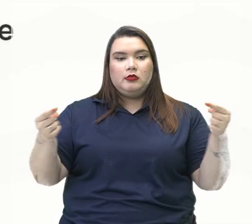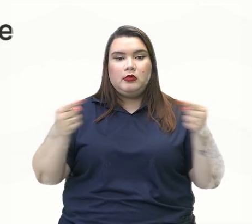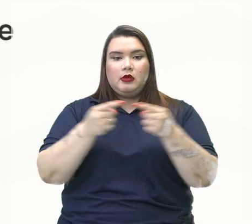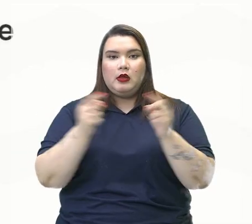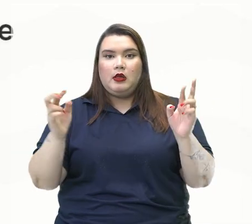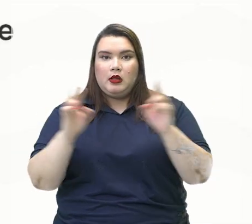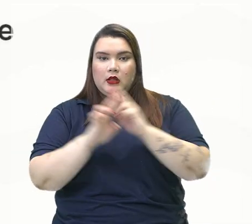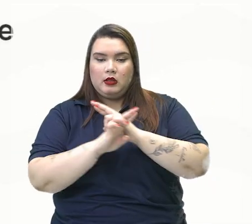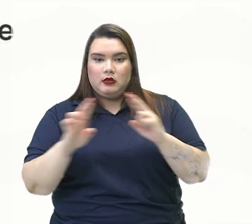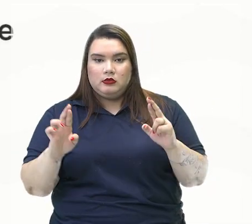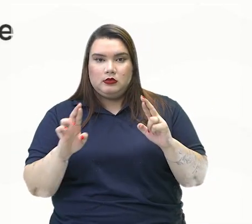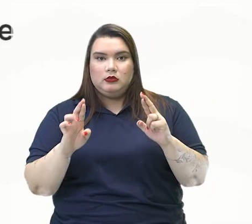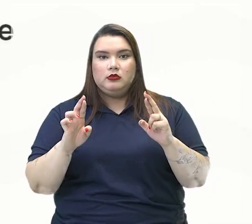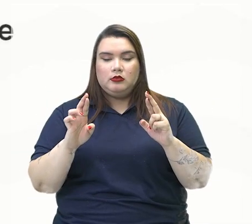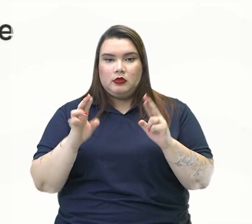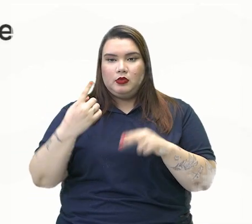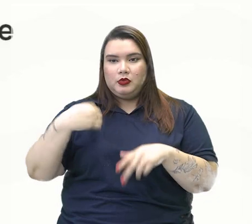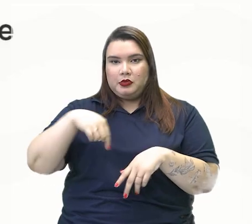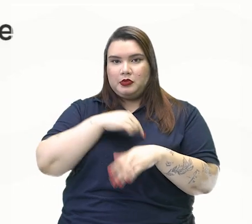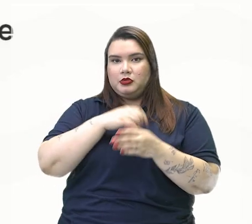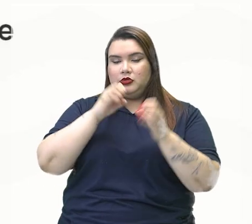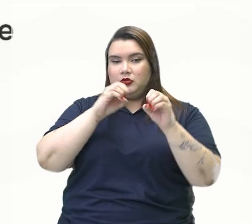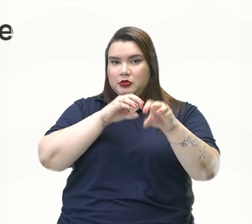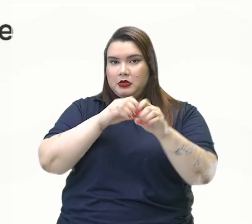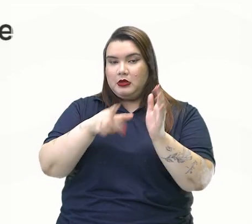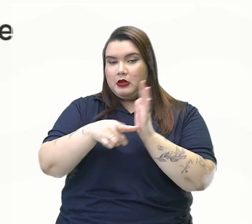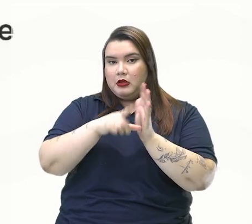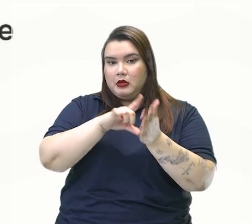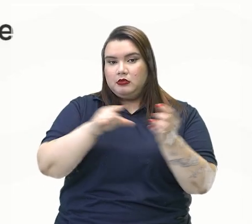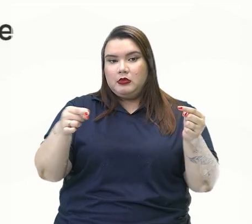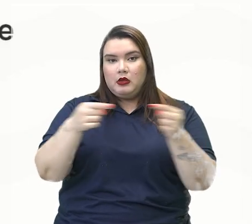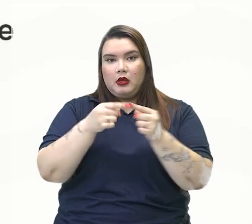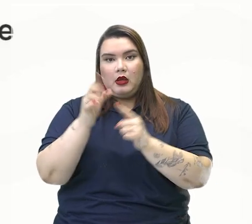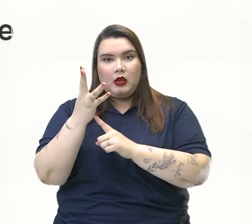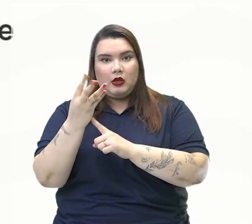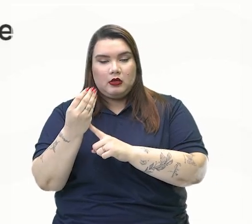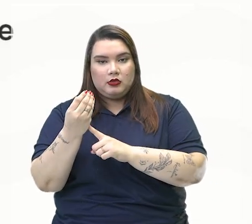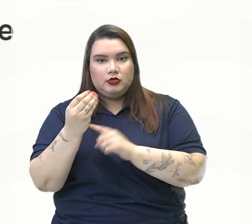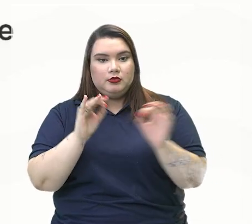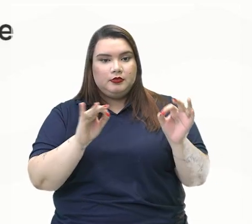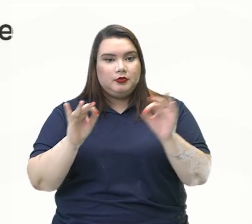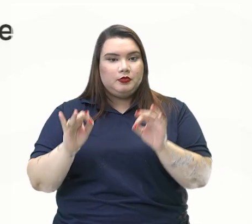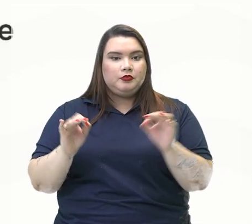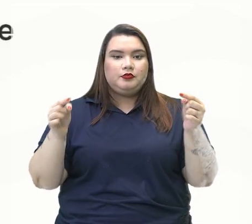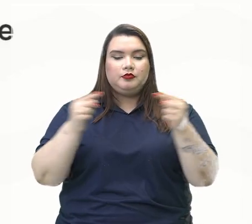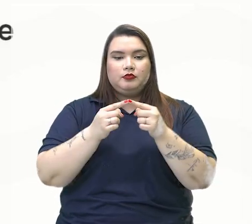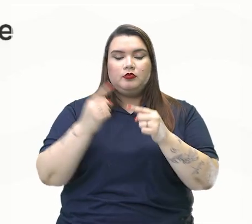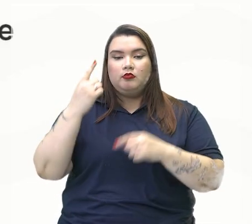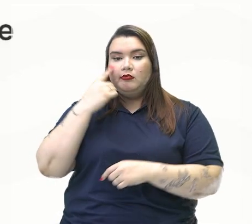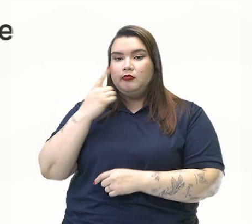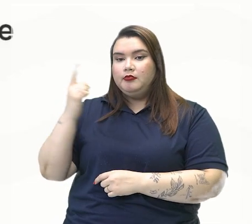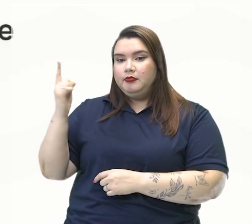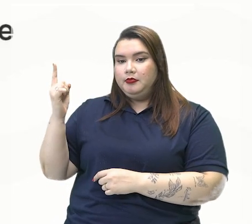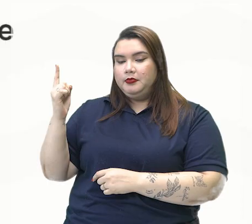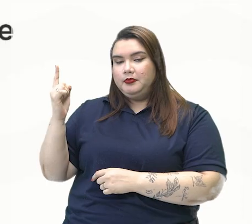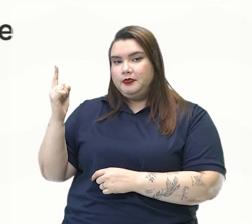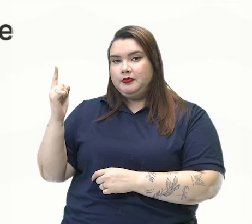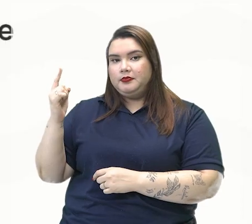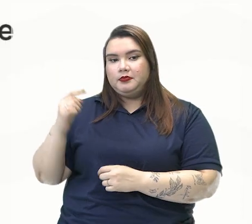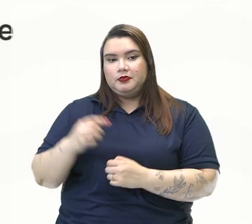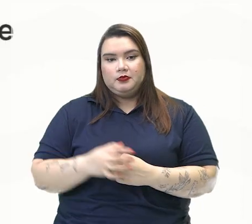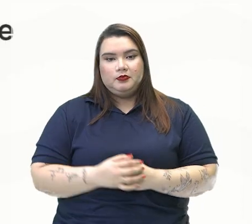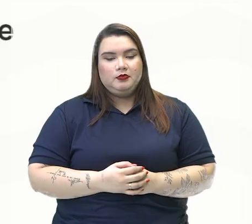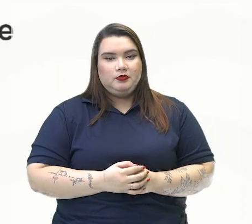àquela parte de introdução, né, da aula sobre arte, é o seguinte, nosso Grammar Top 2,